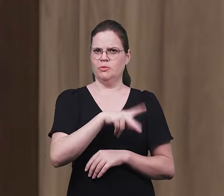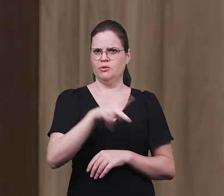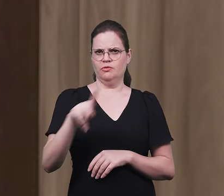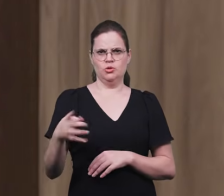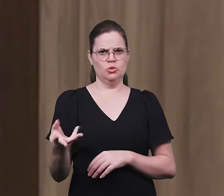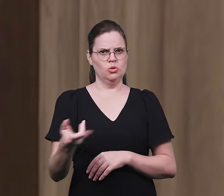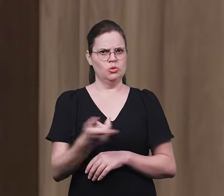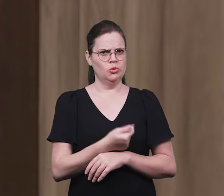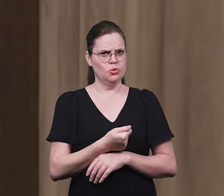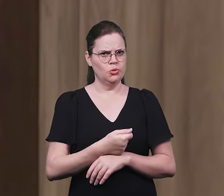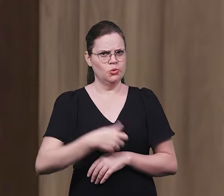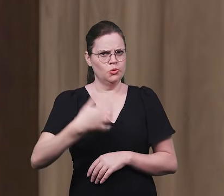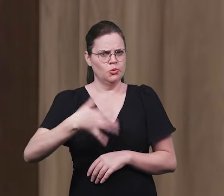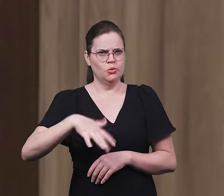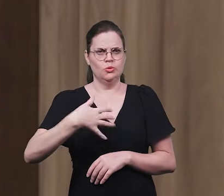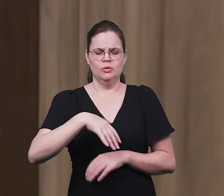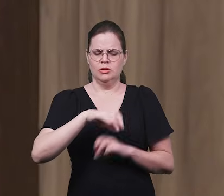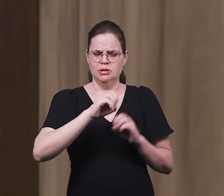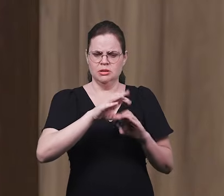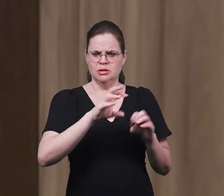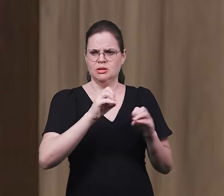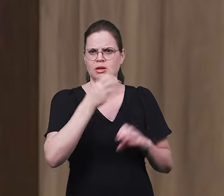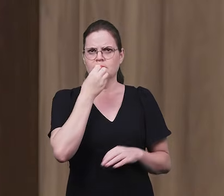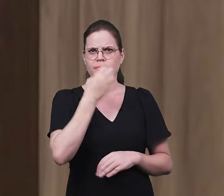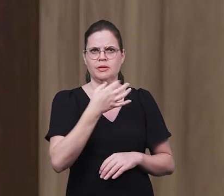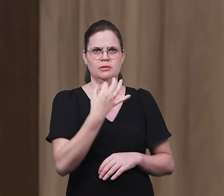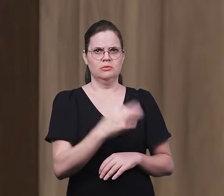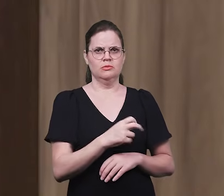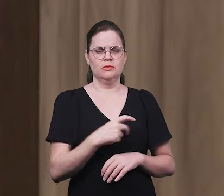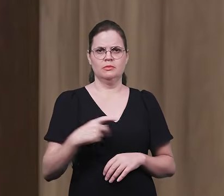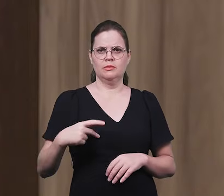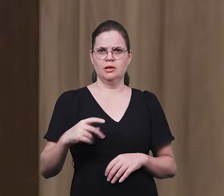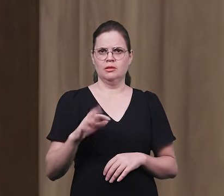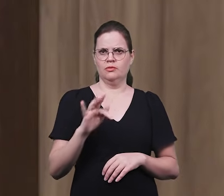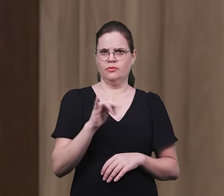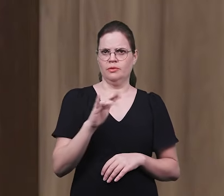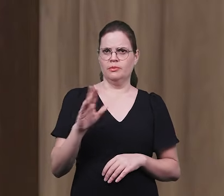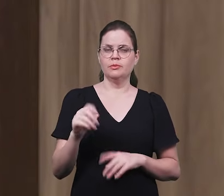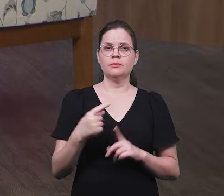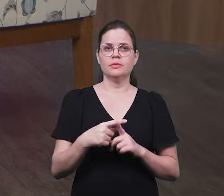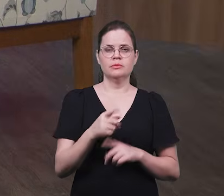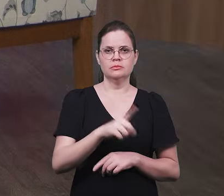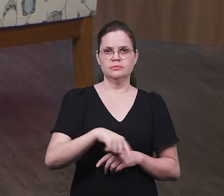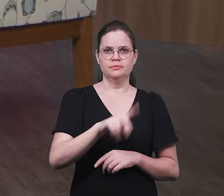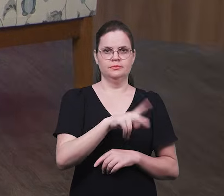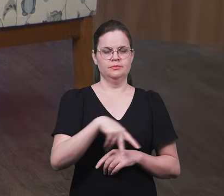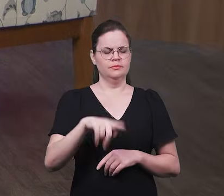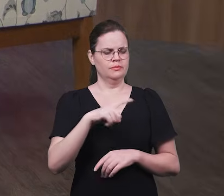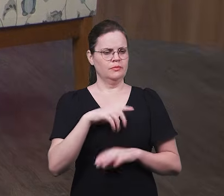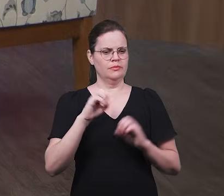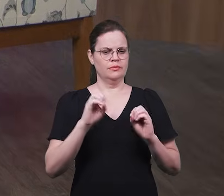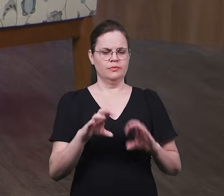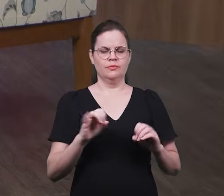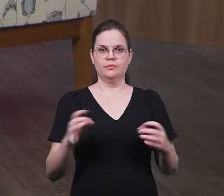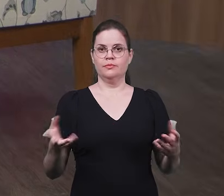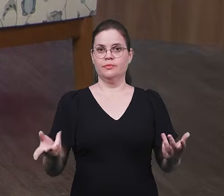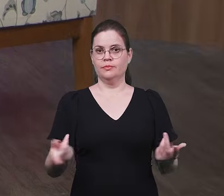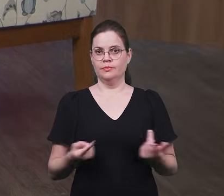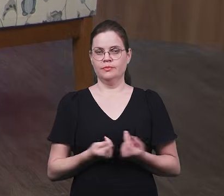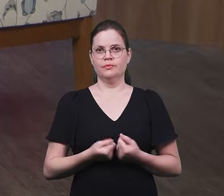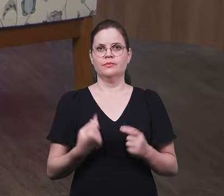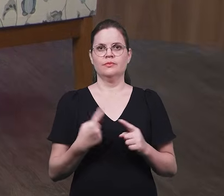mestres invejáveis. Os mestres ensinaram muito bem, né, pastor Fábio? Os mestres tiveram um